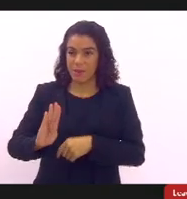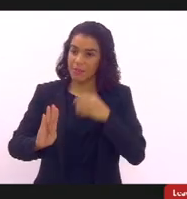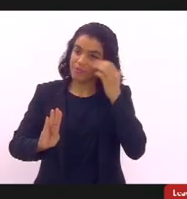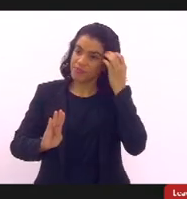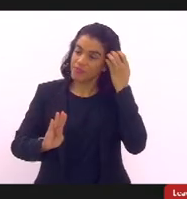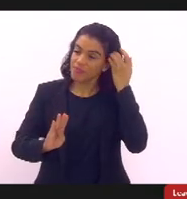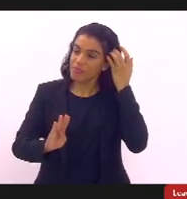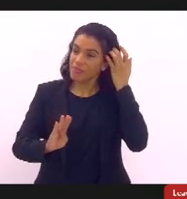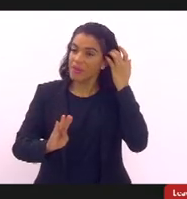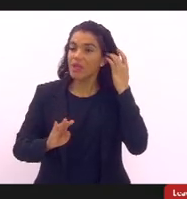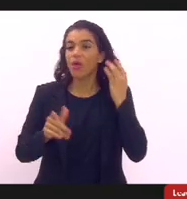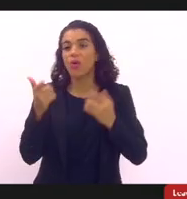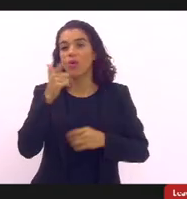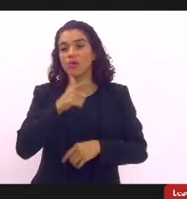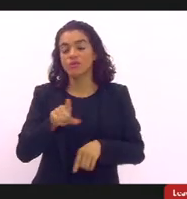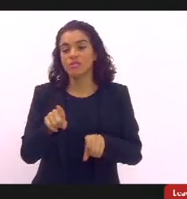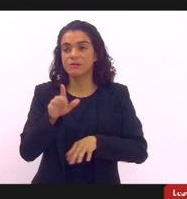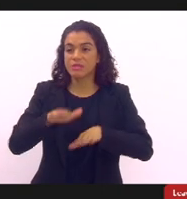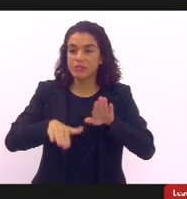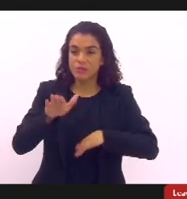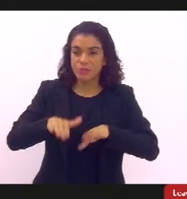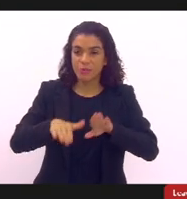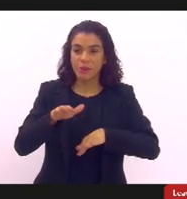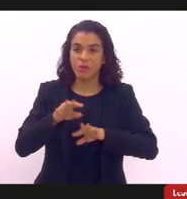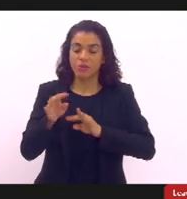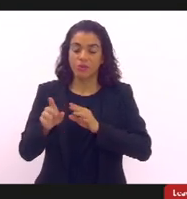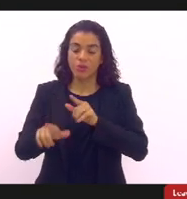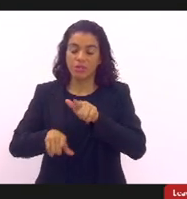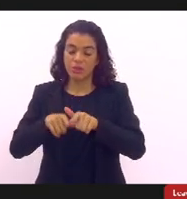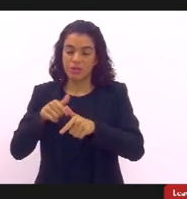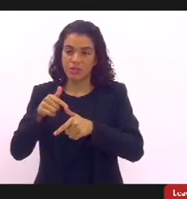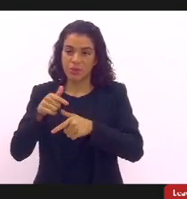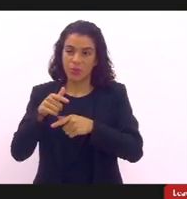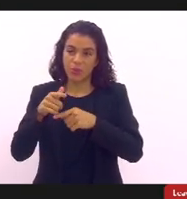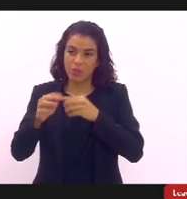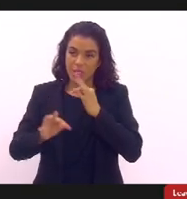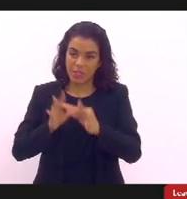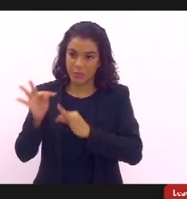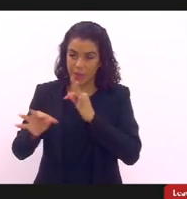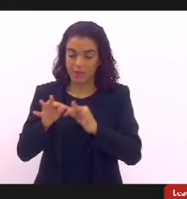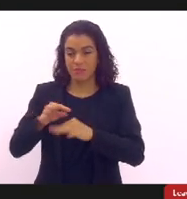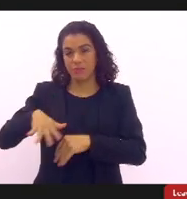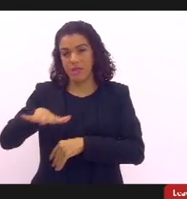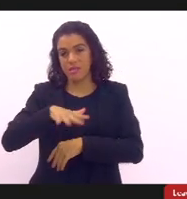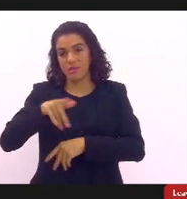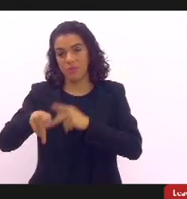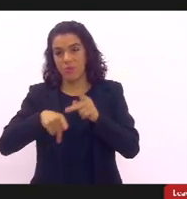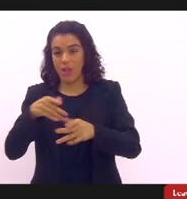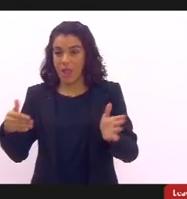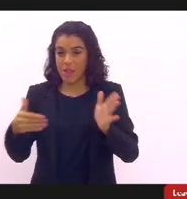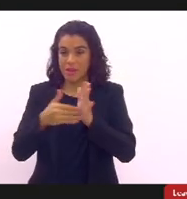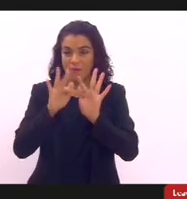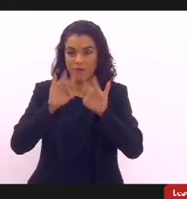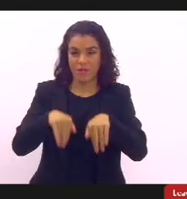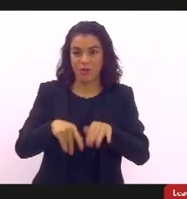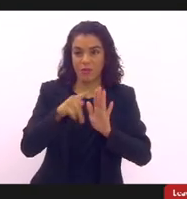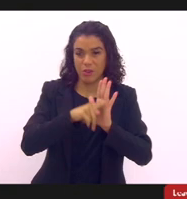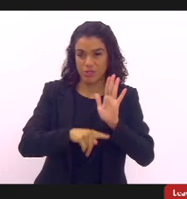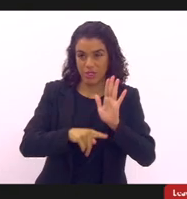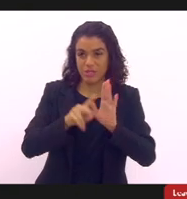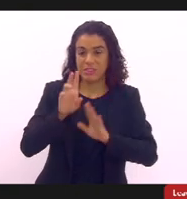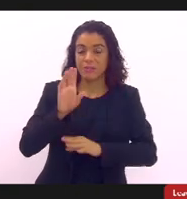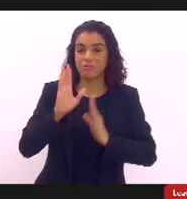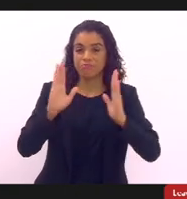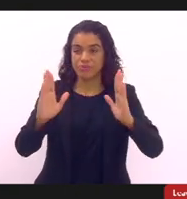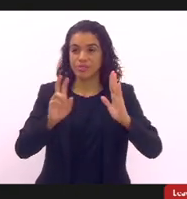liberdade e alcançar pelo menos 70% de risco de tratamento dos casos de TB nessa população até o final do projeto, final de